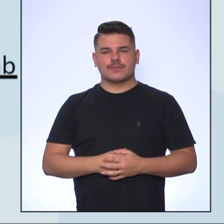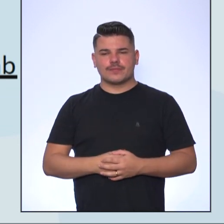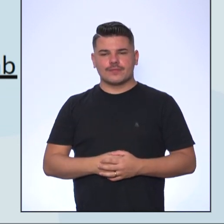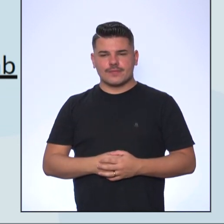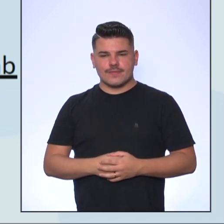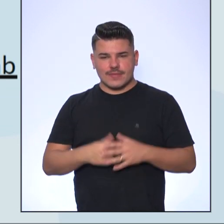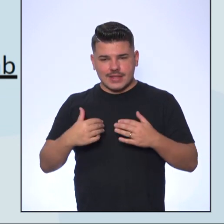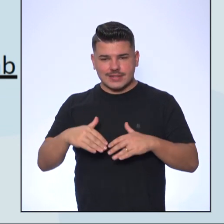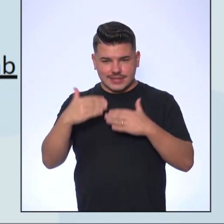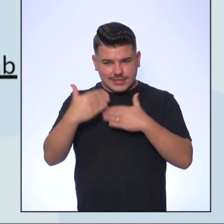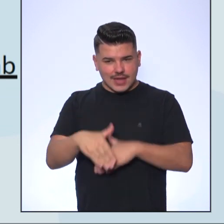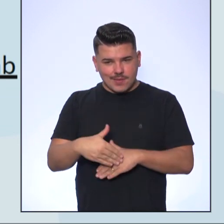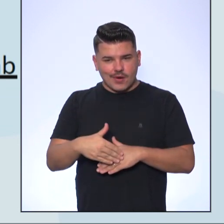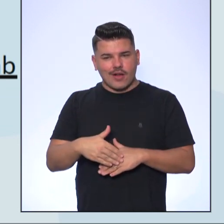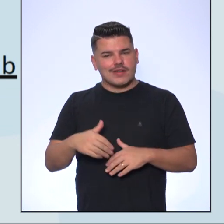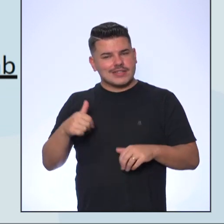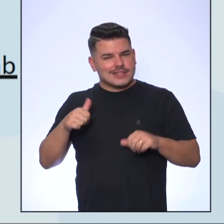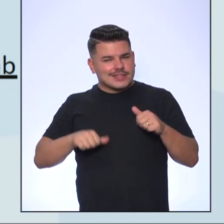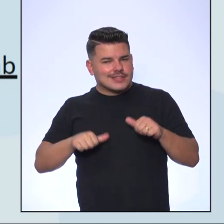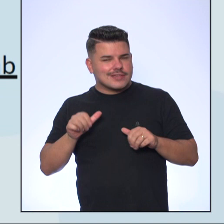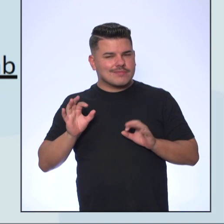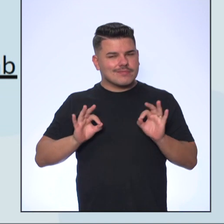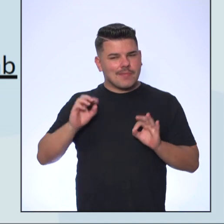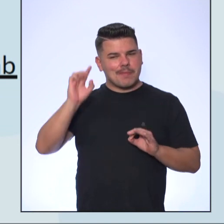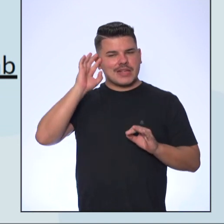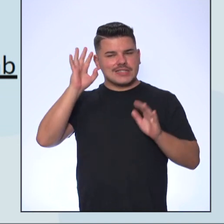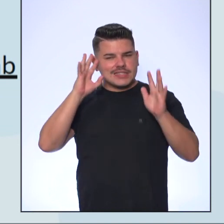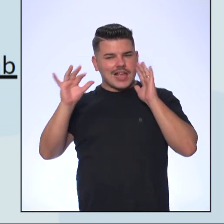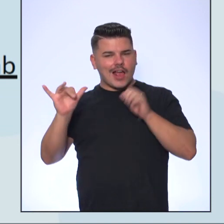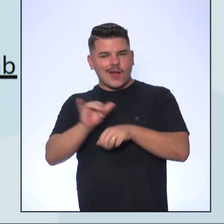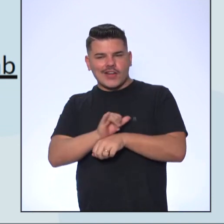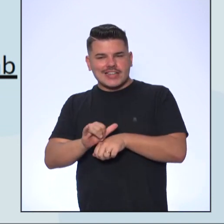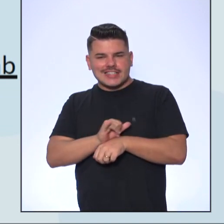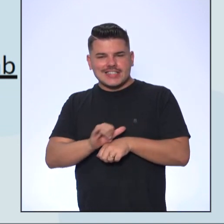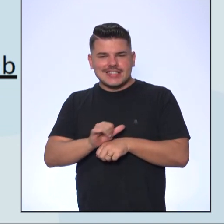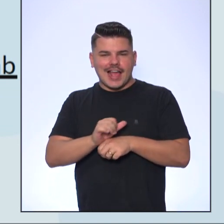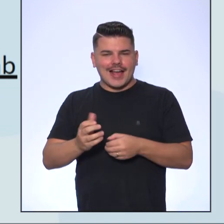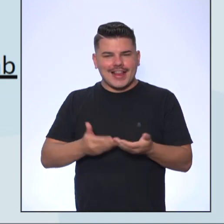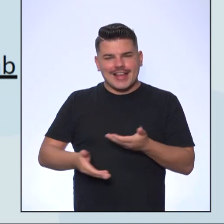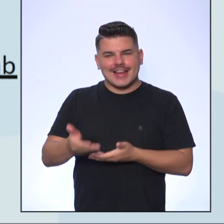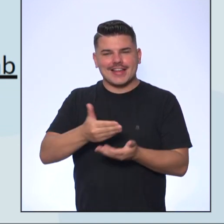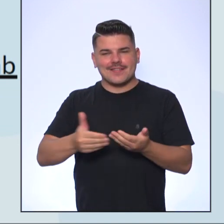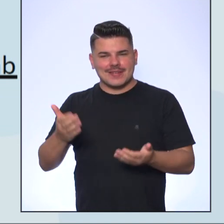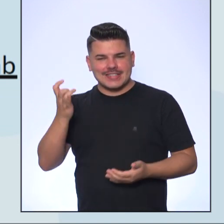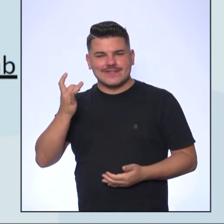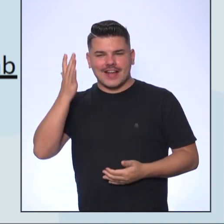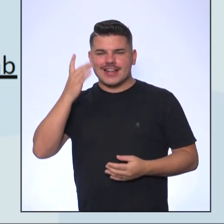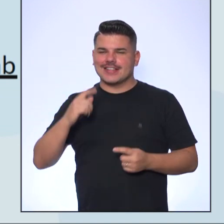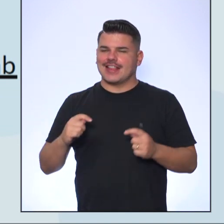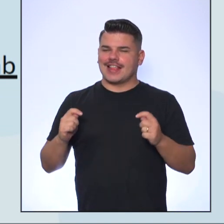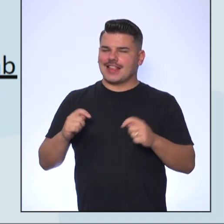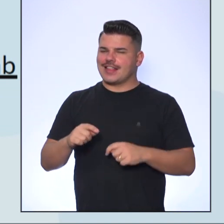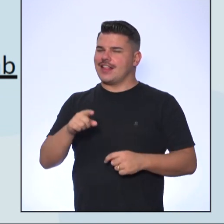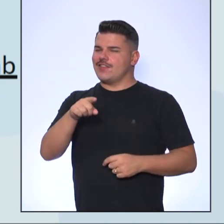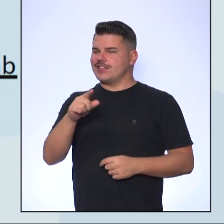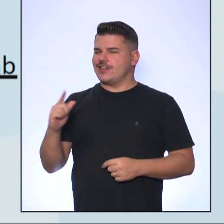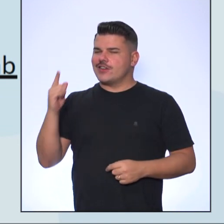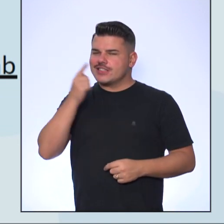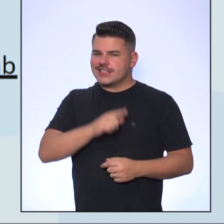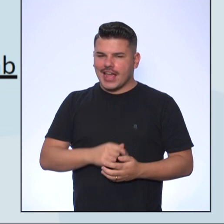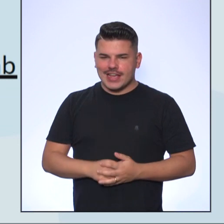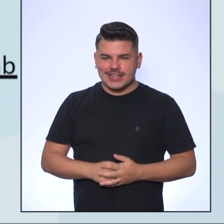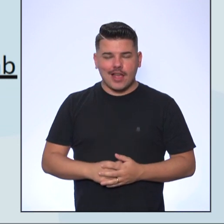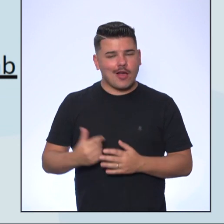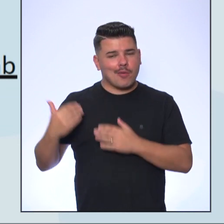desta prova, a forma de pensar de quem organiza já é mais semelhante, então é muito provável. E aí você pode pegar todas